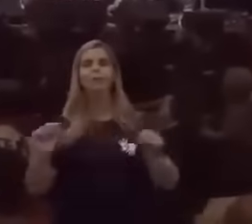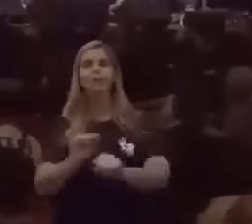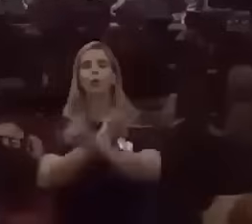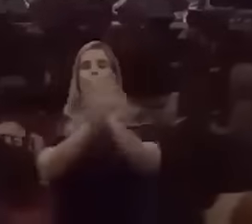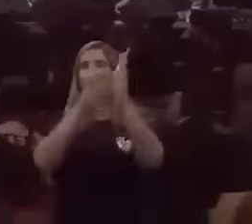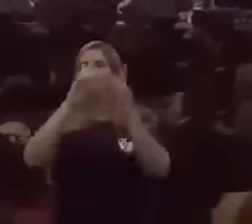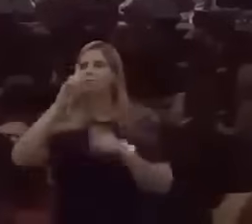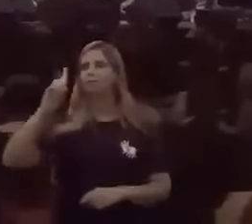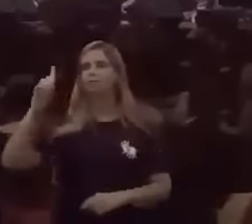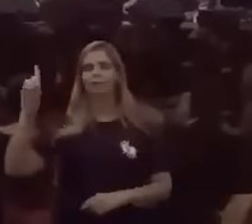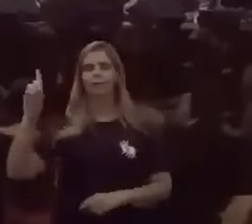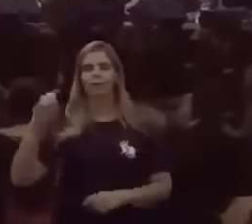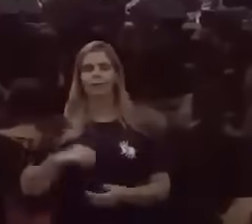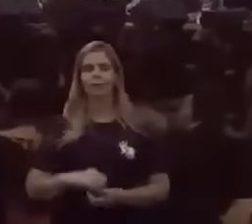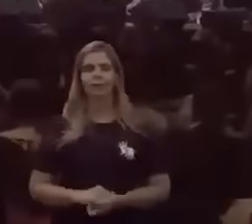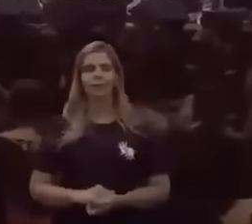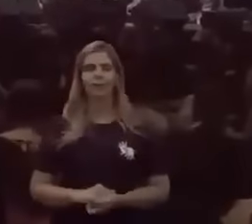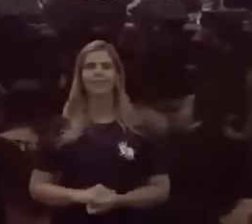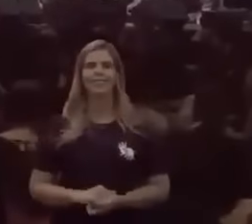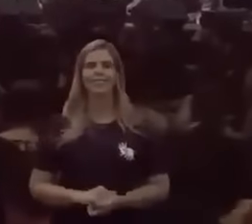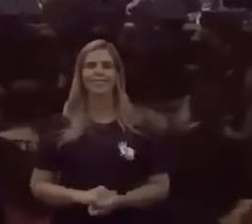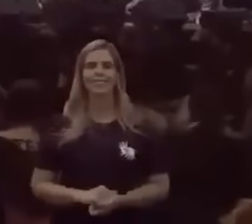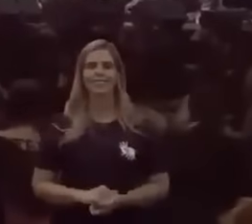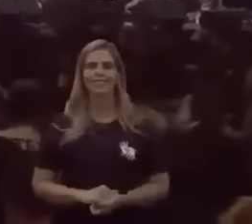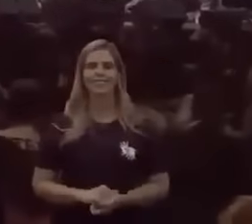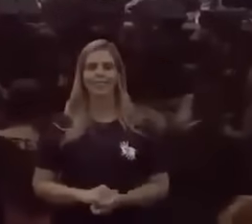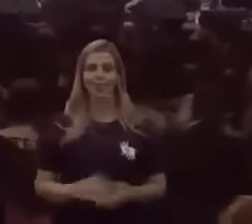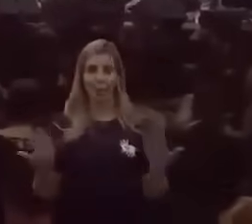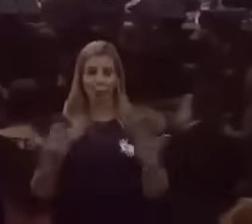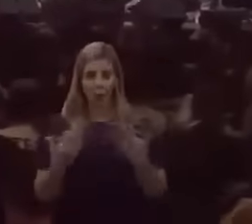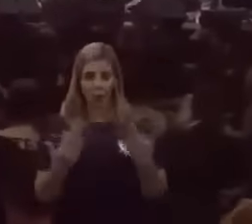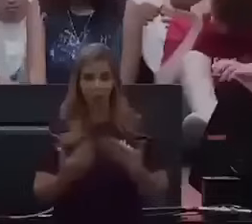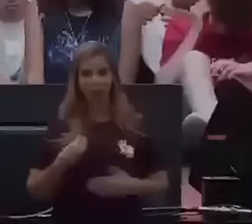Meus irmãos, nós estamos vivendo dias complexos.